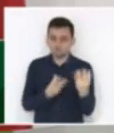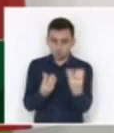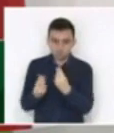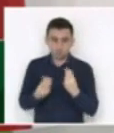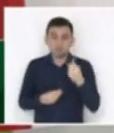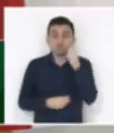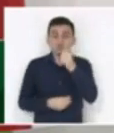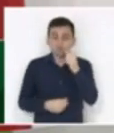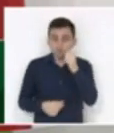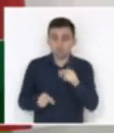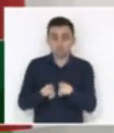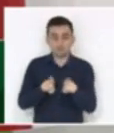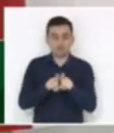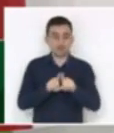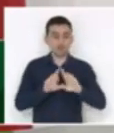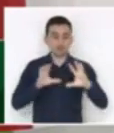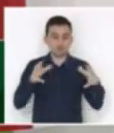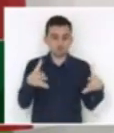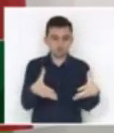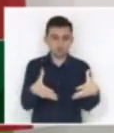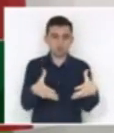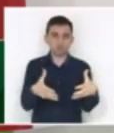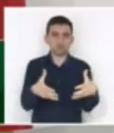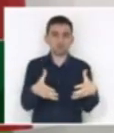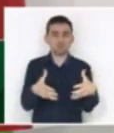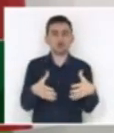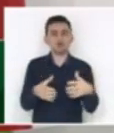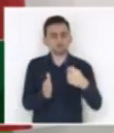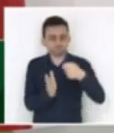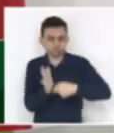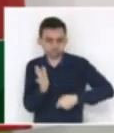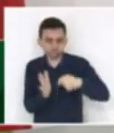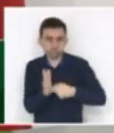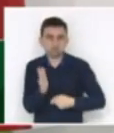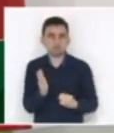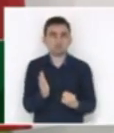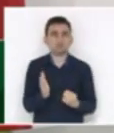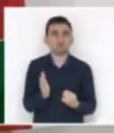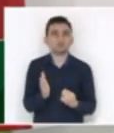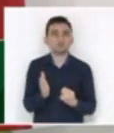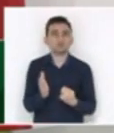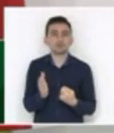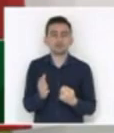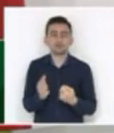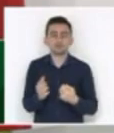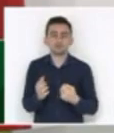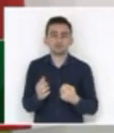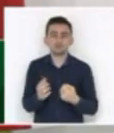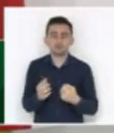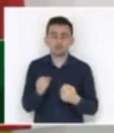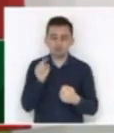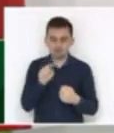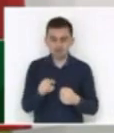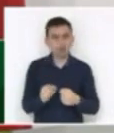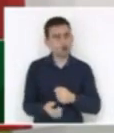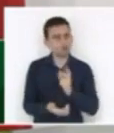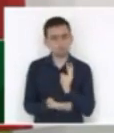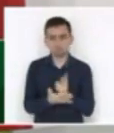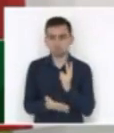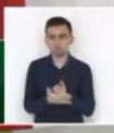organizações, entidades lutando. Lutadoras que não se cansam de denunciar e